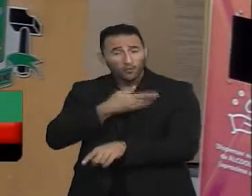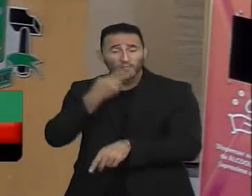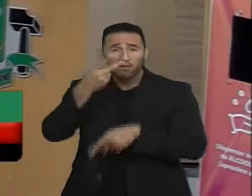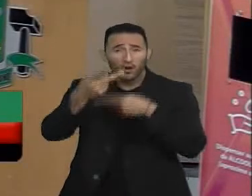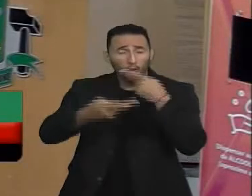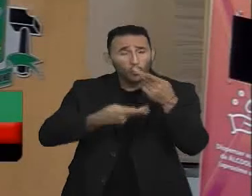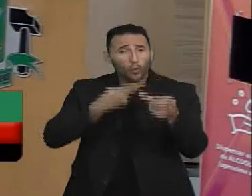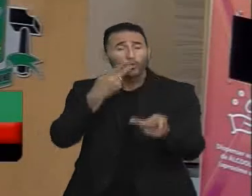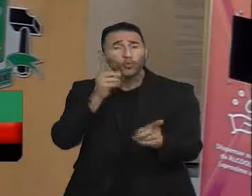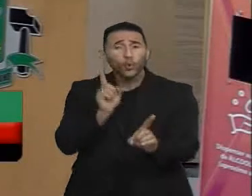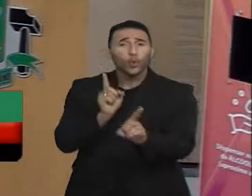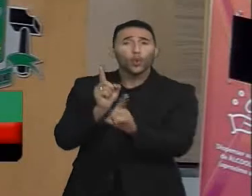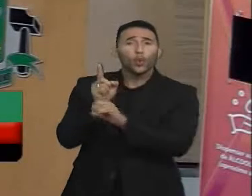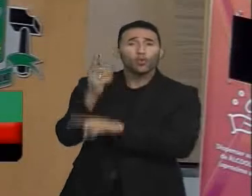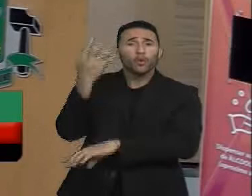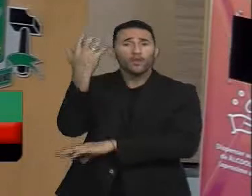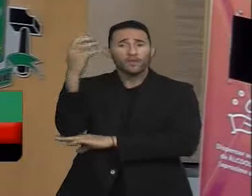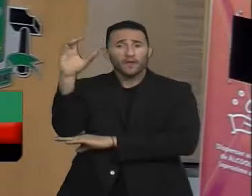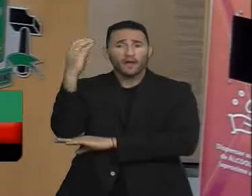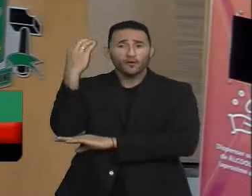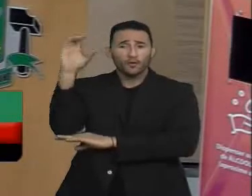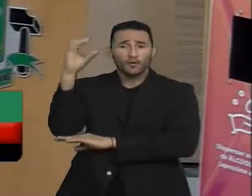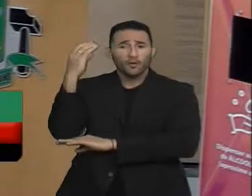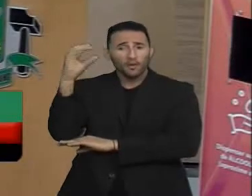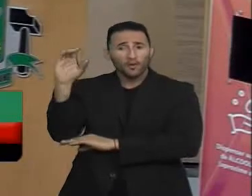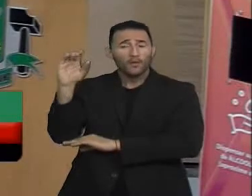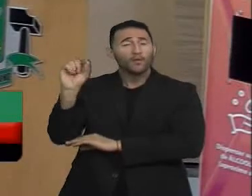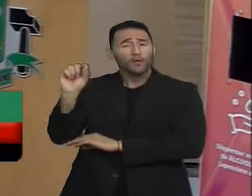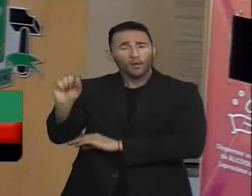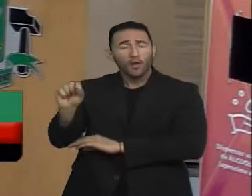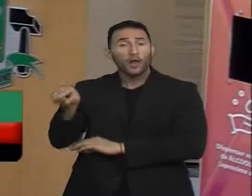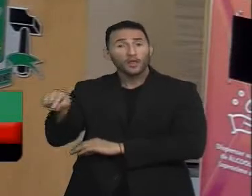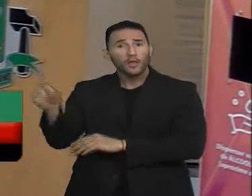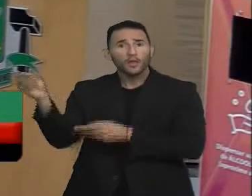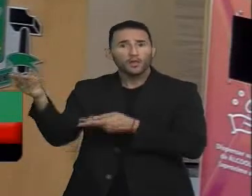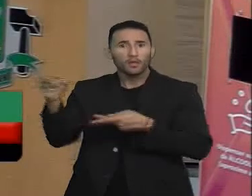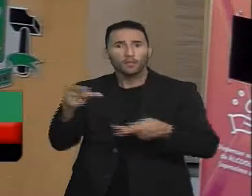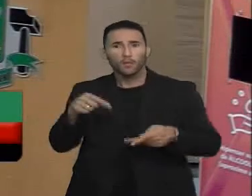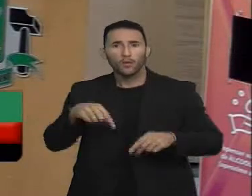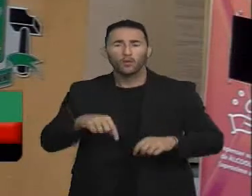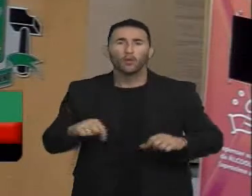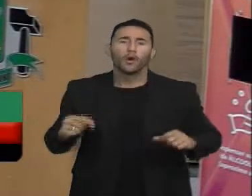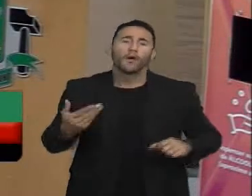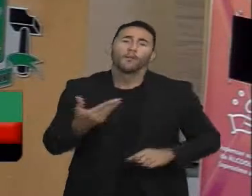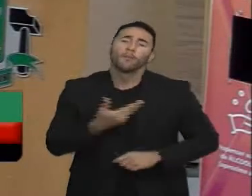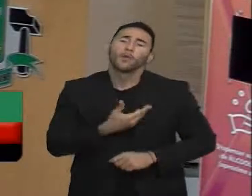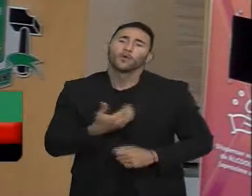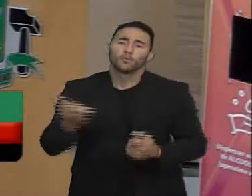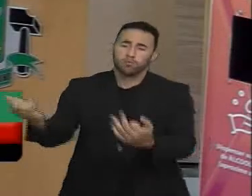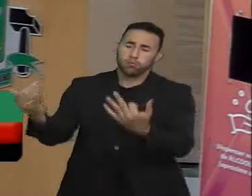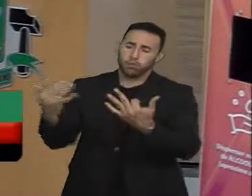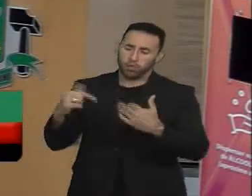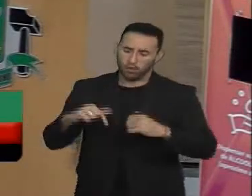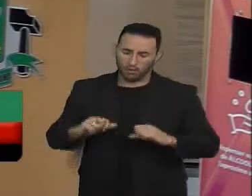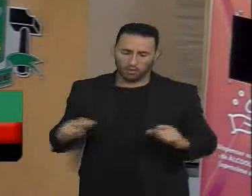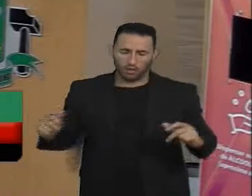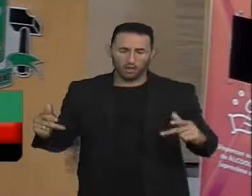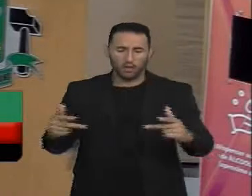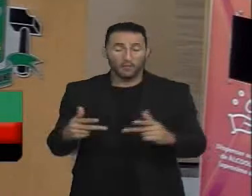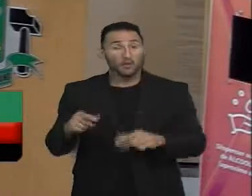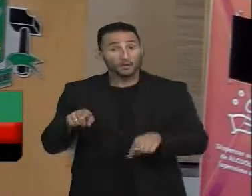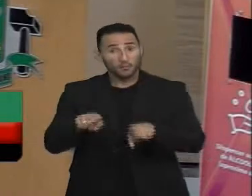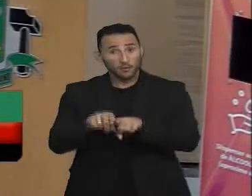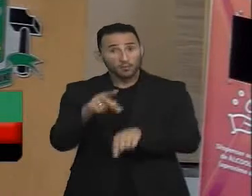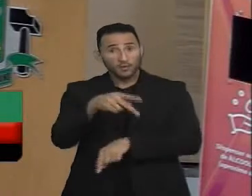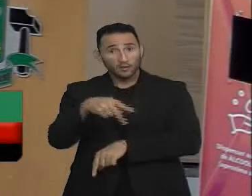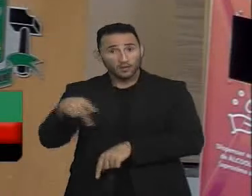esse encontro. Aliás, essa casa recebeu aqui os amigos de Cedro aqui. O presidente da